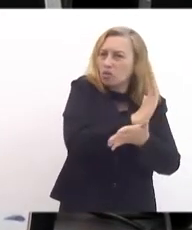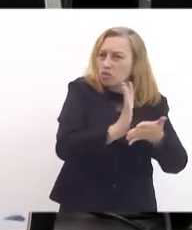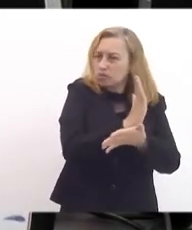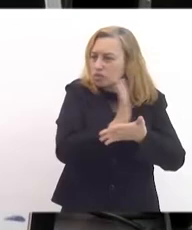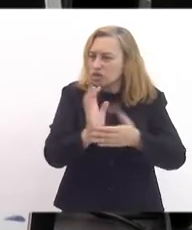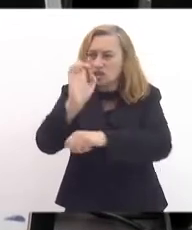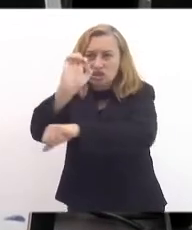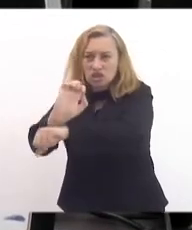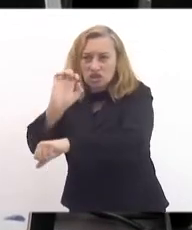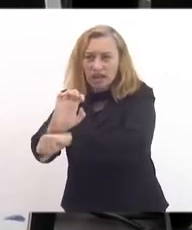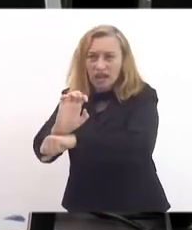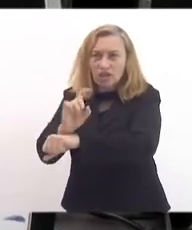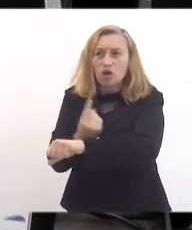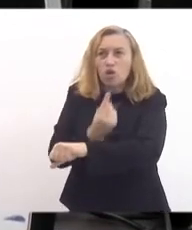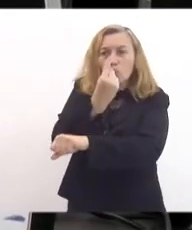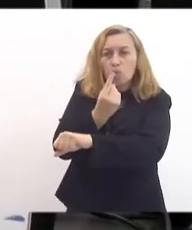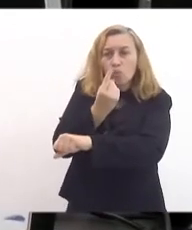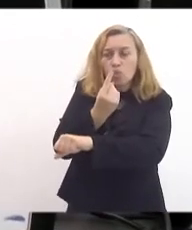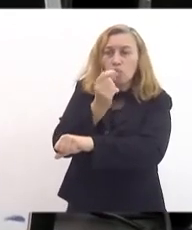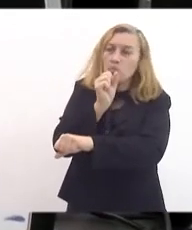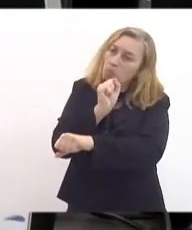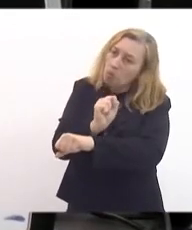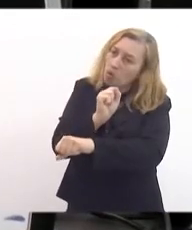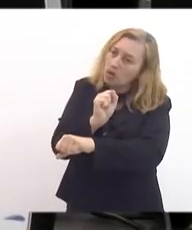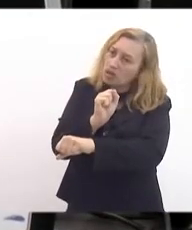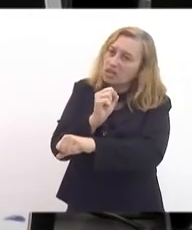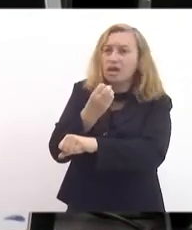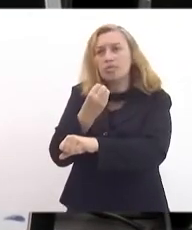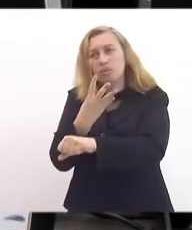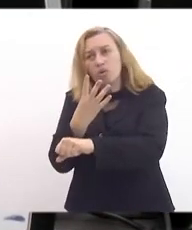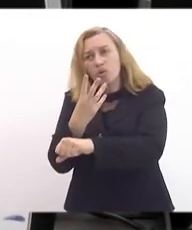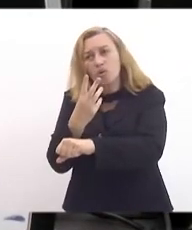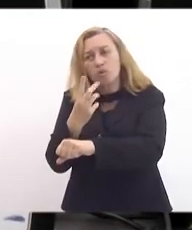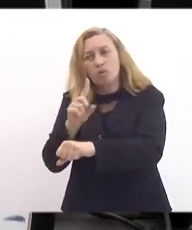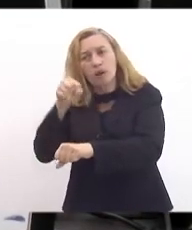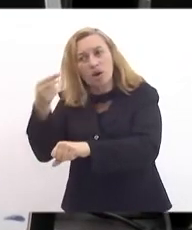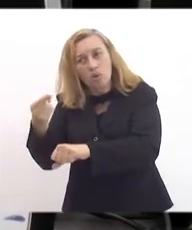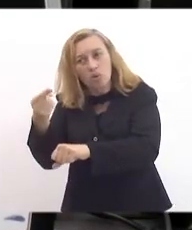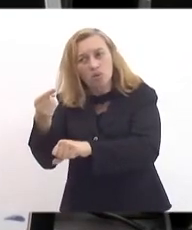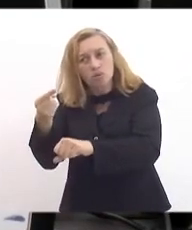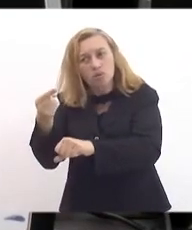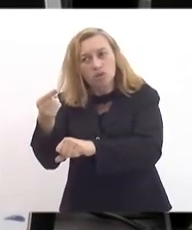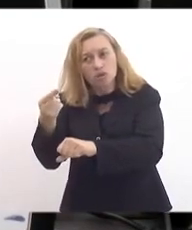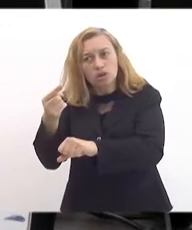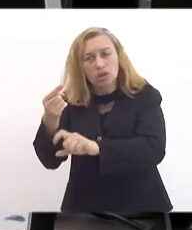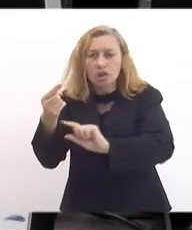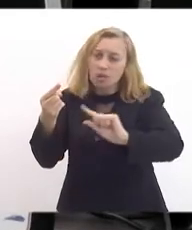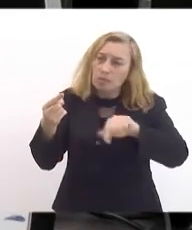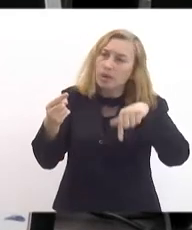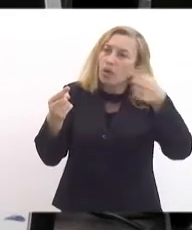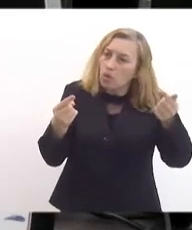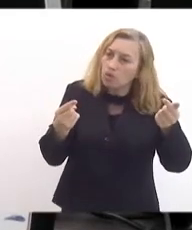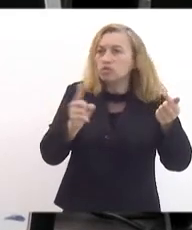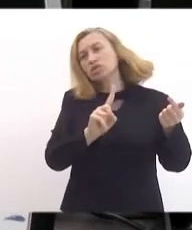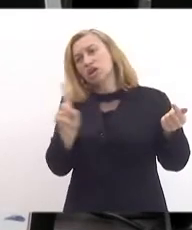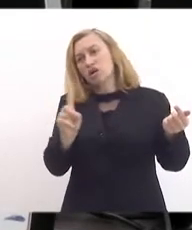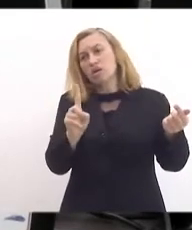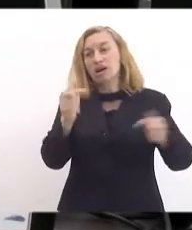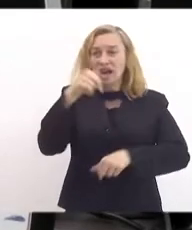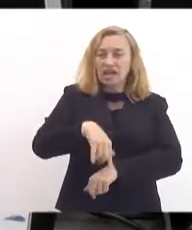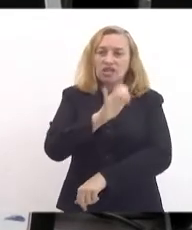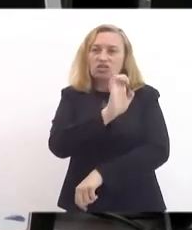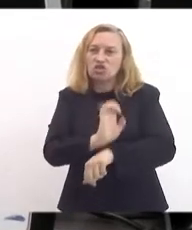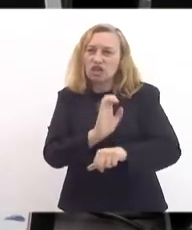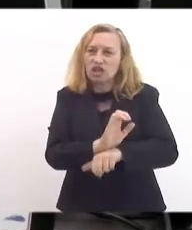Um item pode não ser relevante da mesma maneira que o é para outra unidade federada que no rio no estado do Rio de